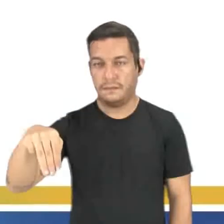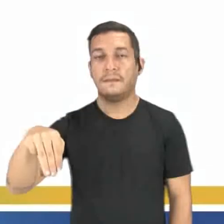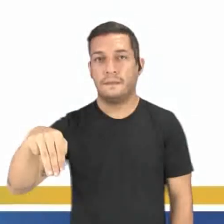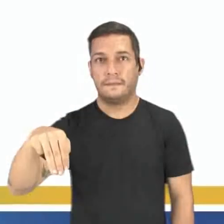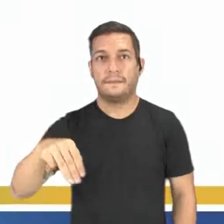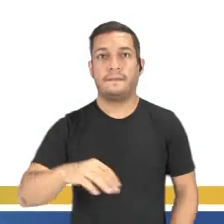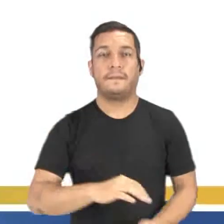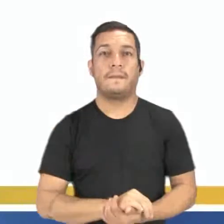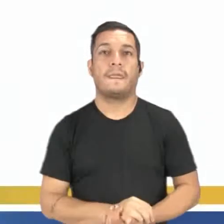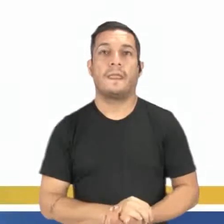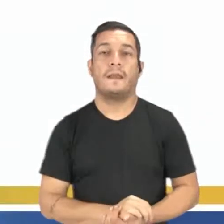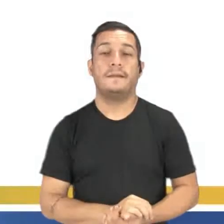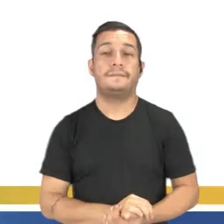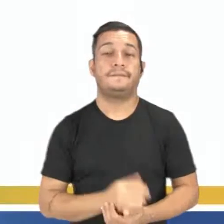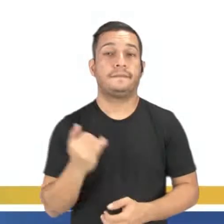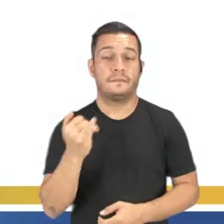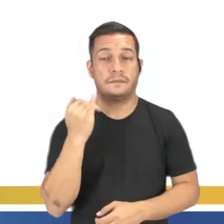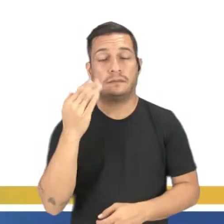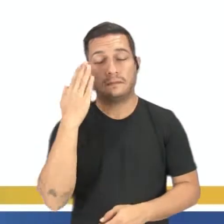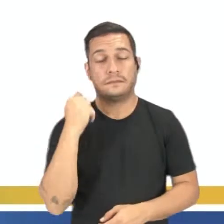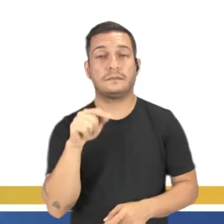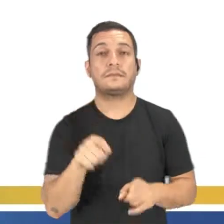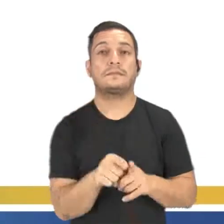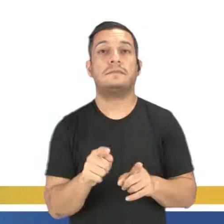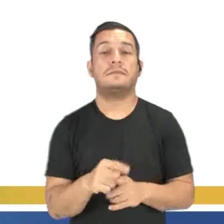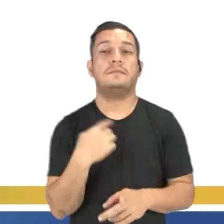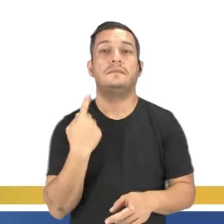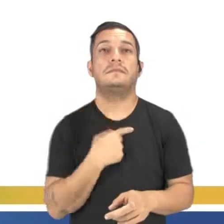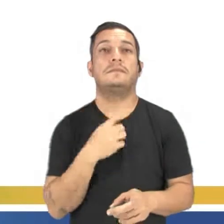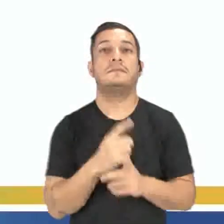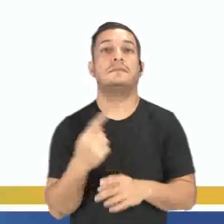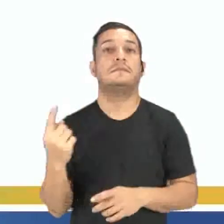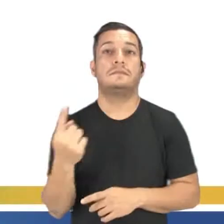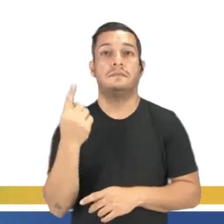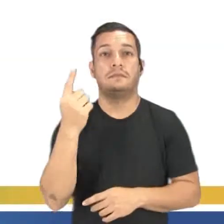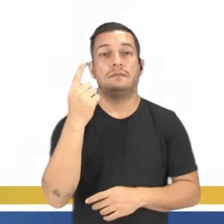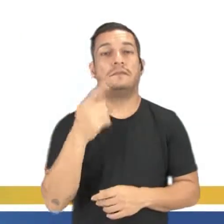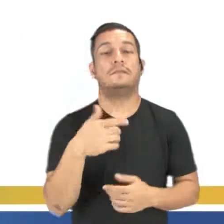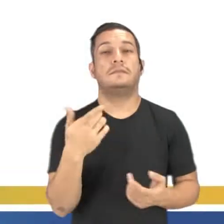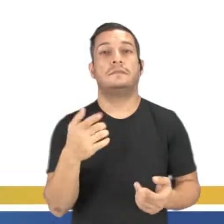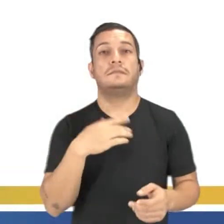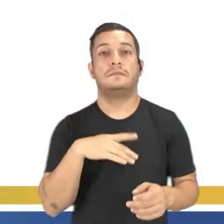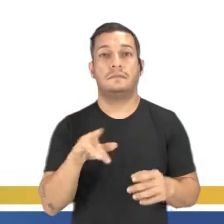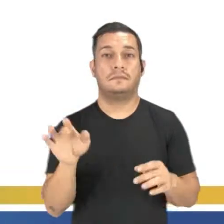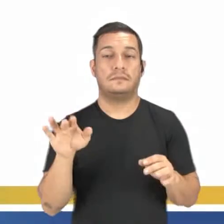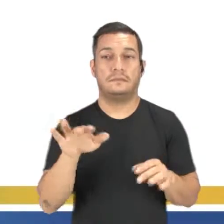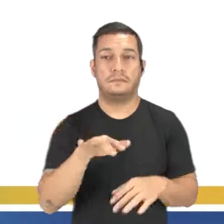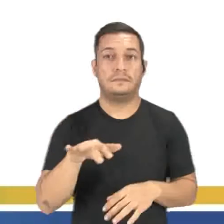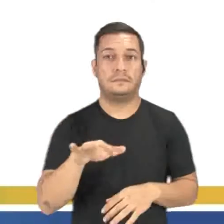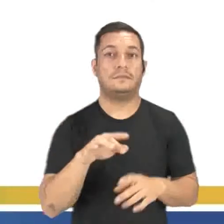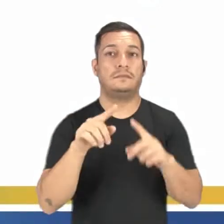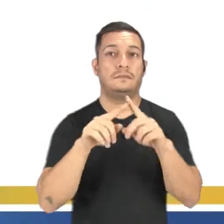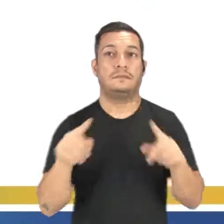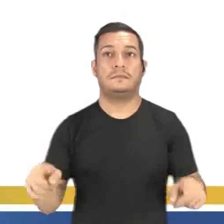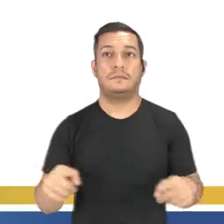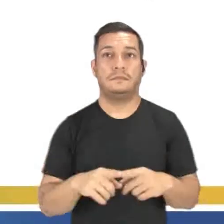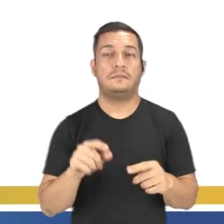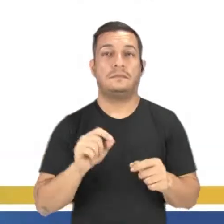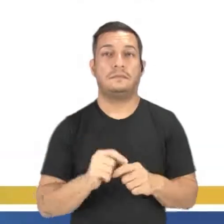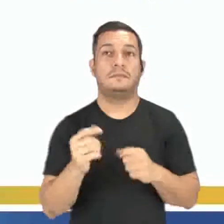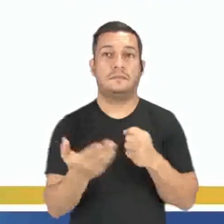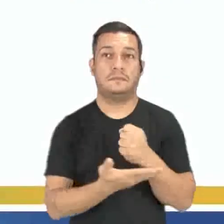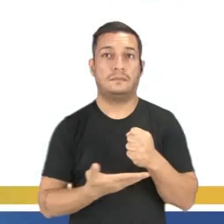129,9 metros. Vale ressaltar que o que nós acabamos de descobrir foi a altura. Então, para a área desse triângulo,